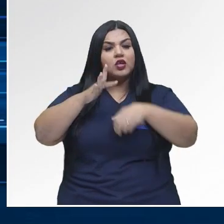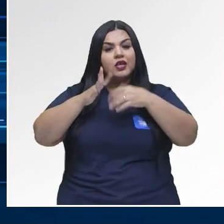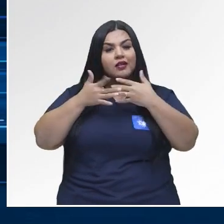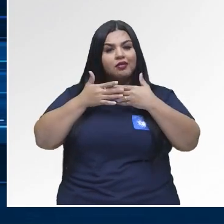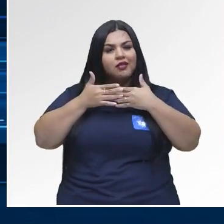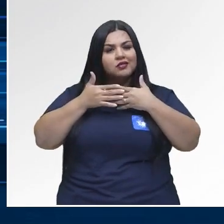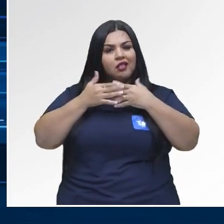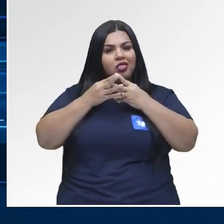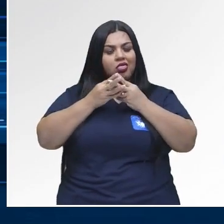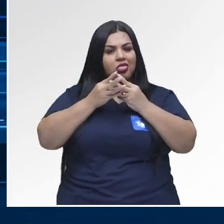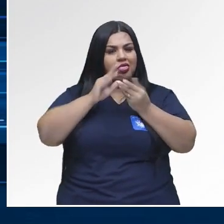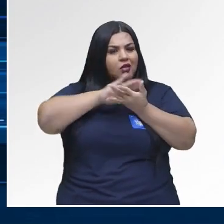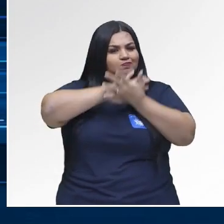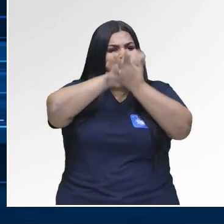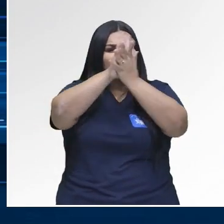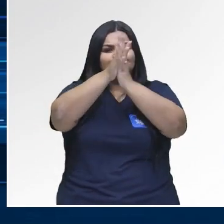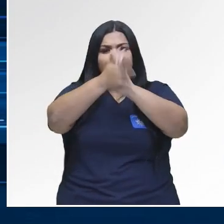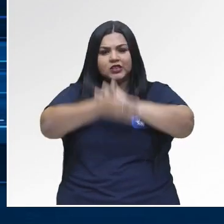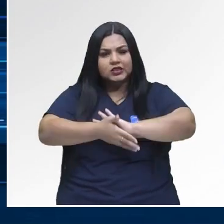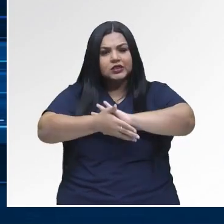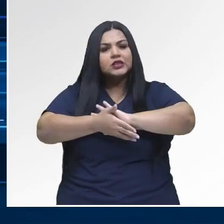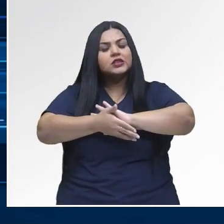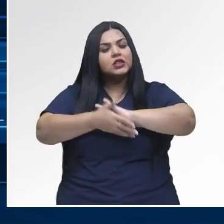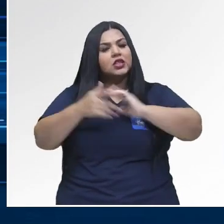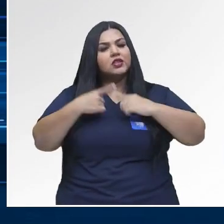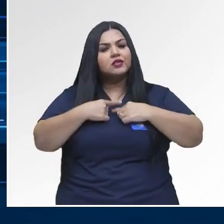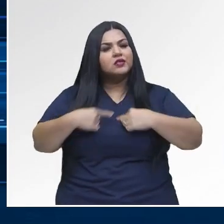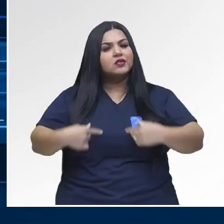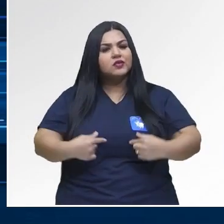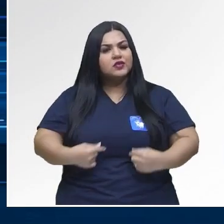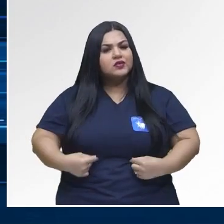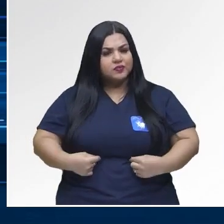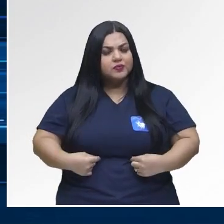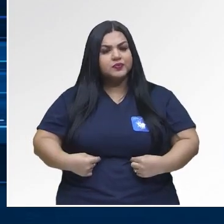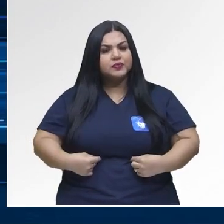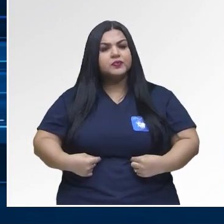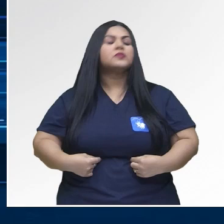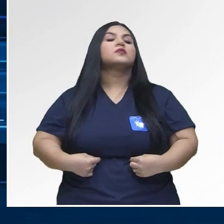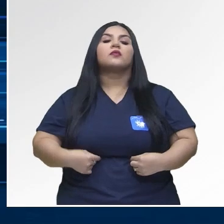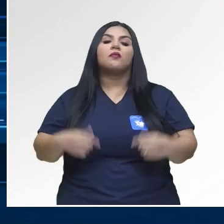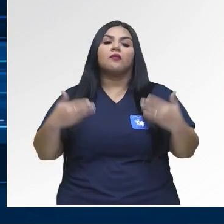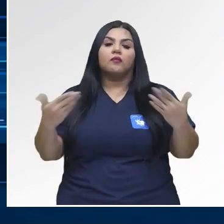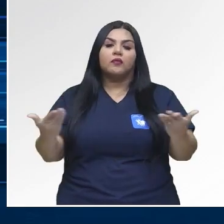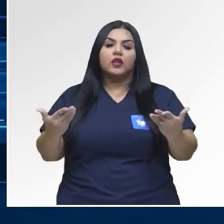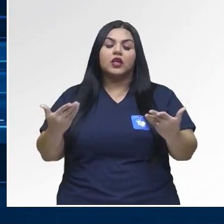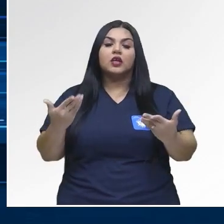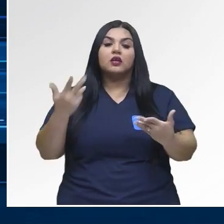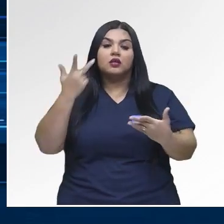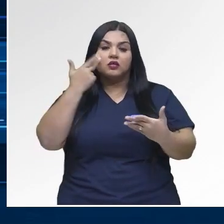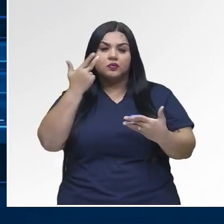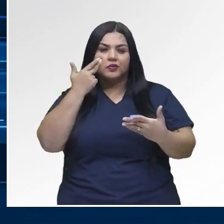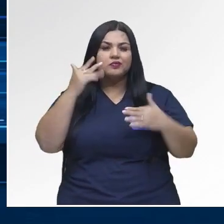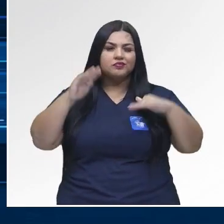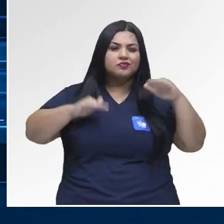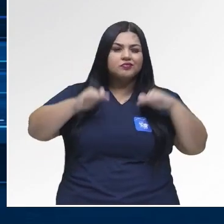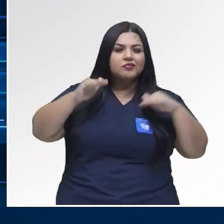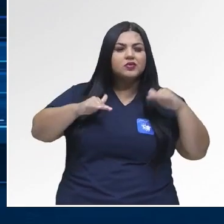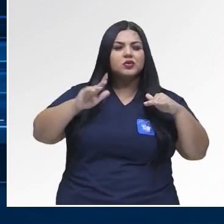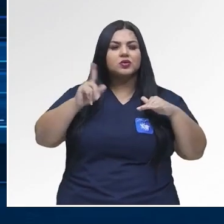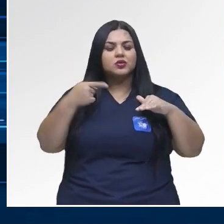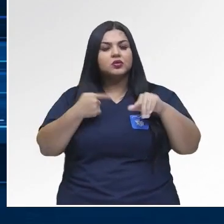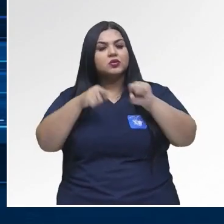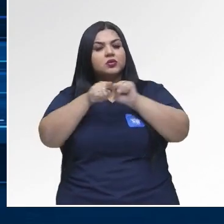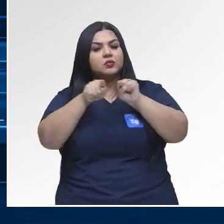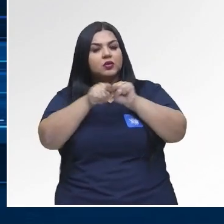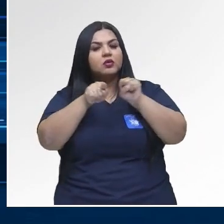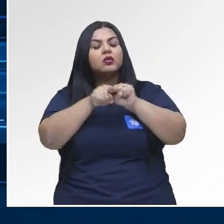tecidos pulmonares, passando esses a ficarem hipersuflados. Então, normalmente, também acontece